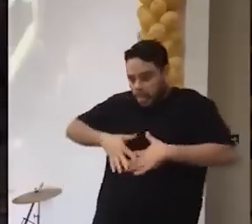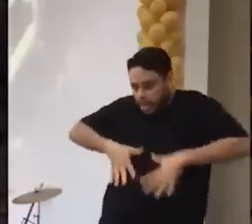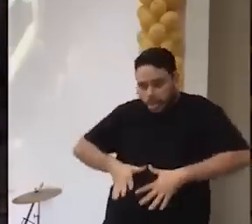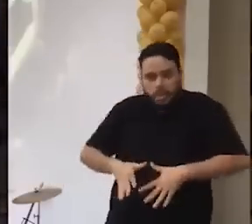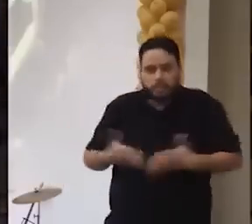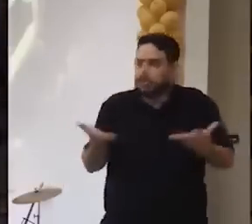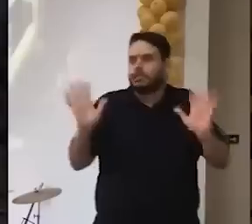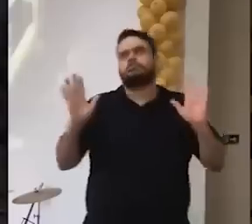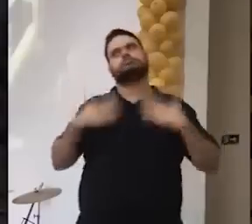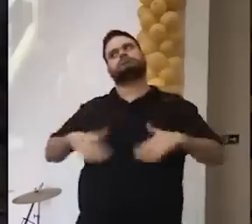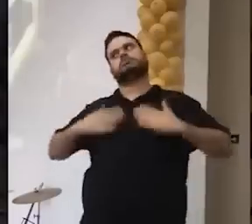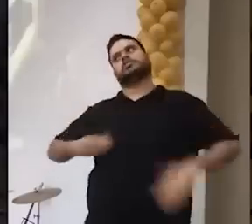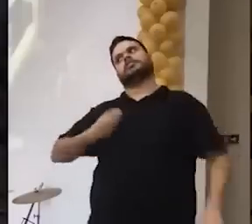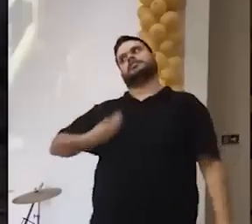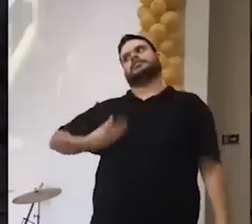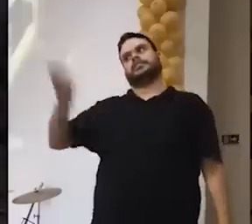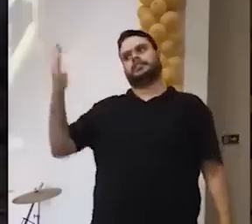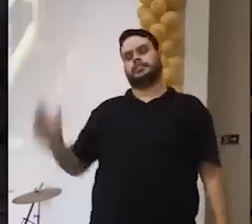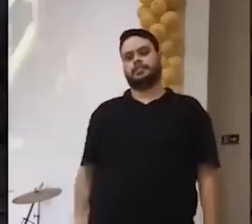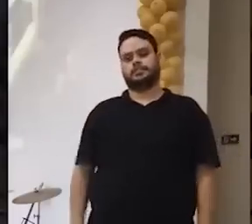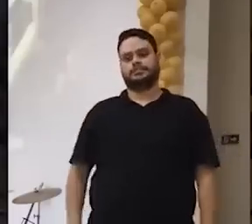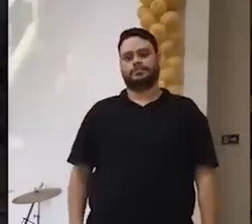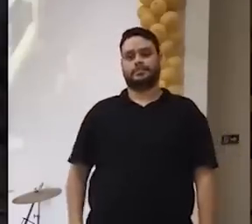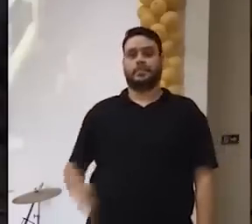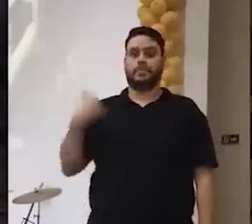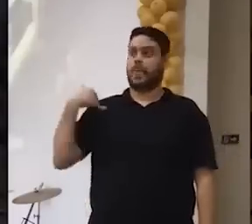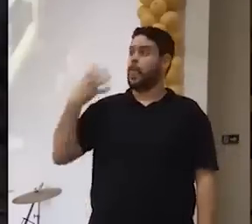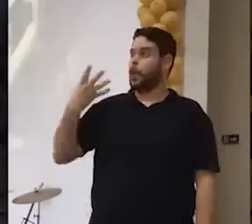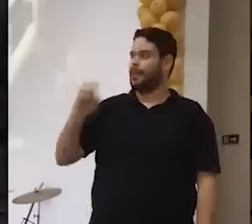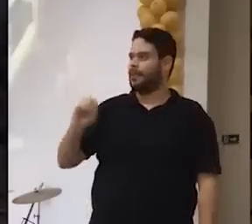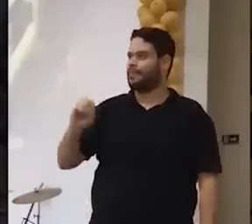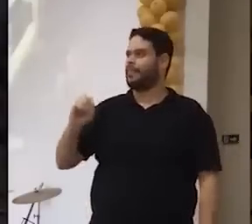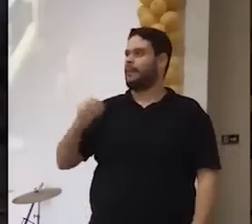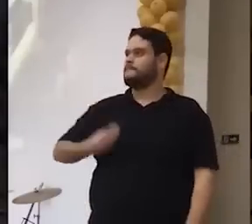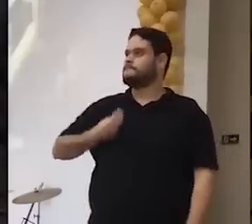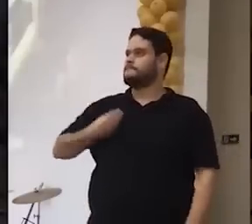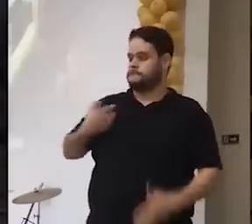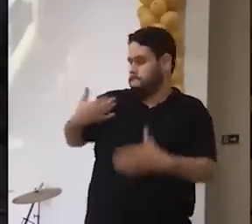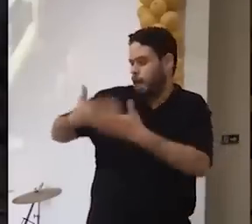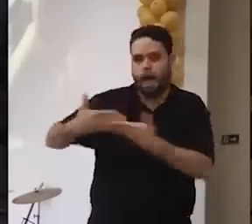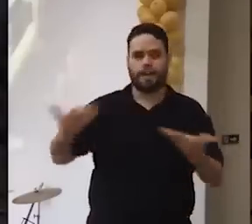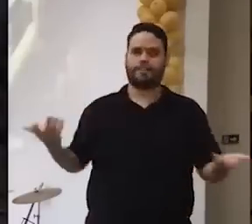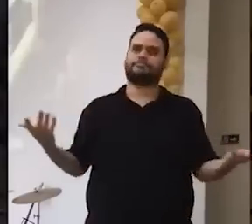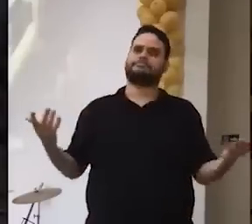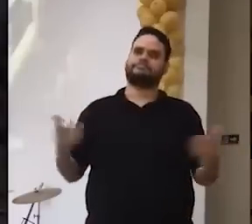viver. Tem 40 anos isso, a mulher está viva até hoje.